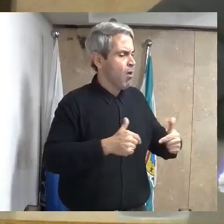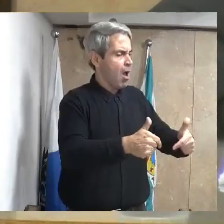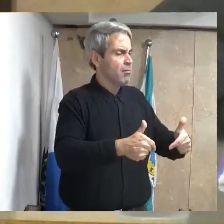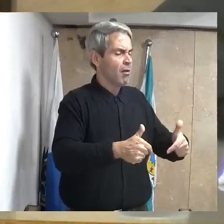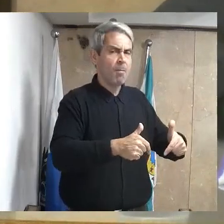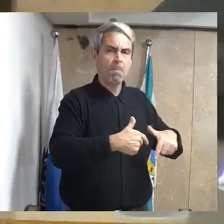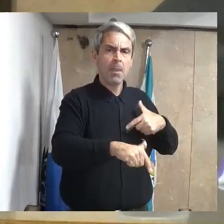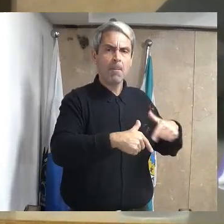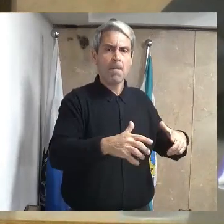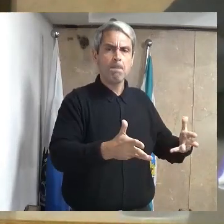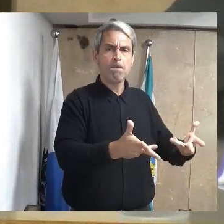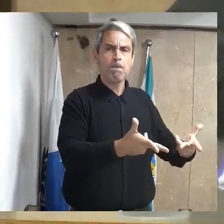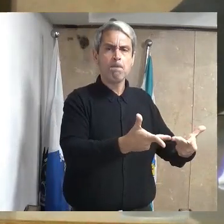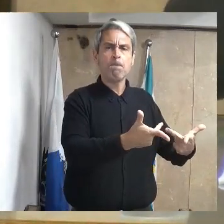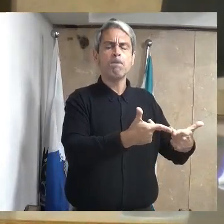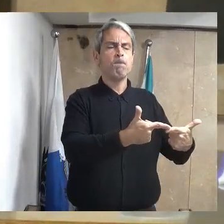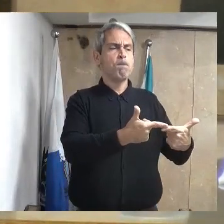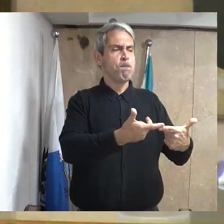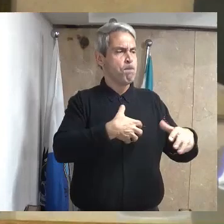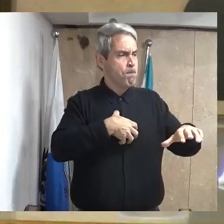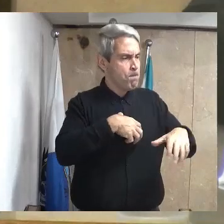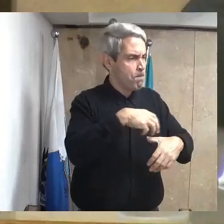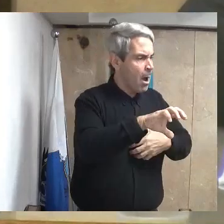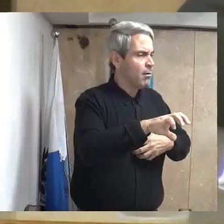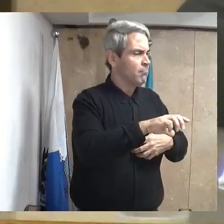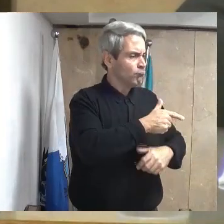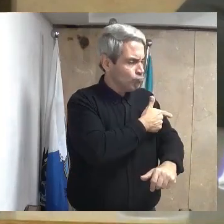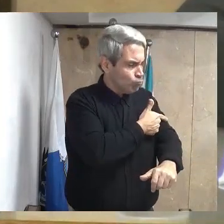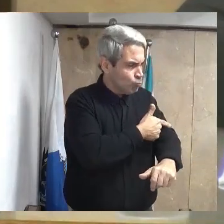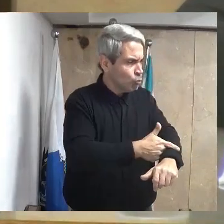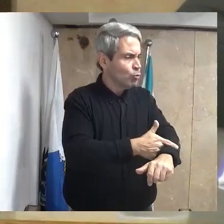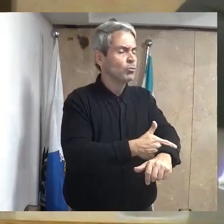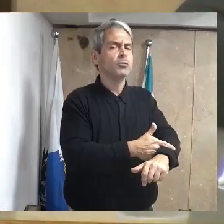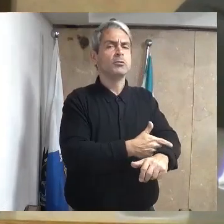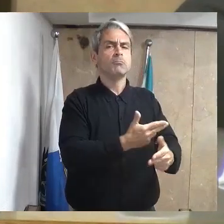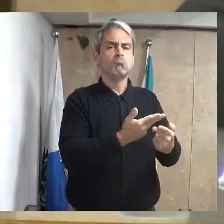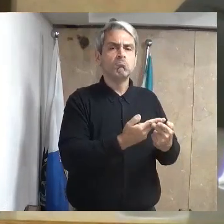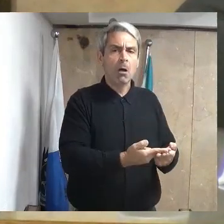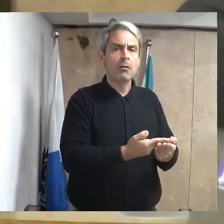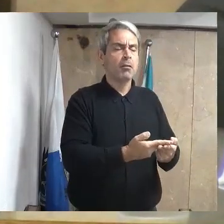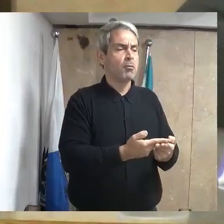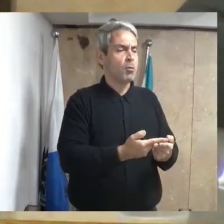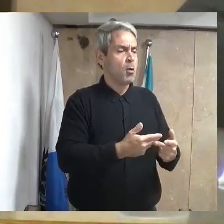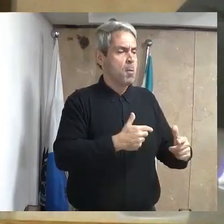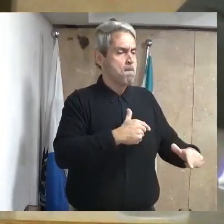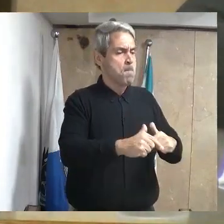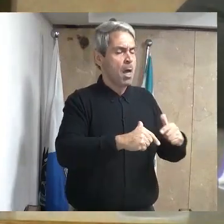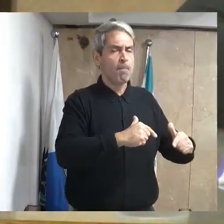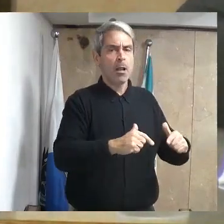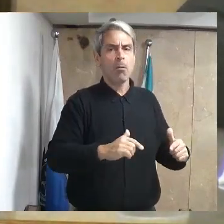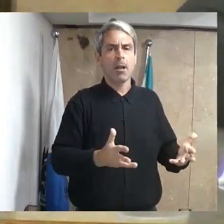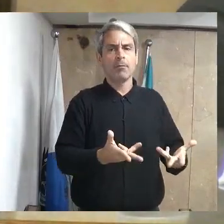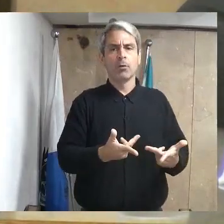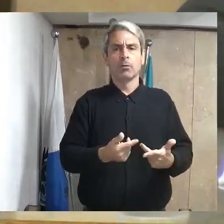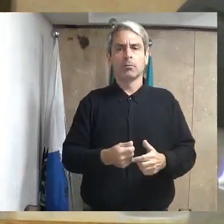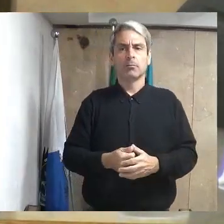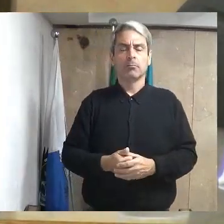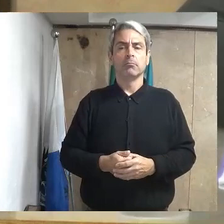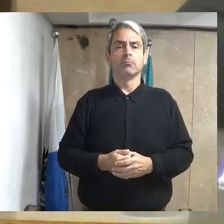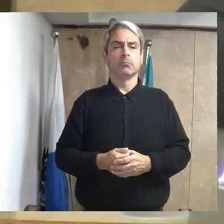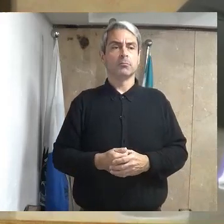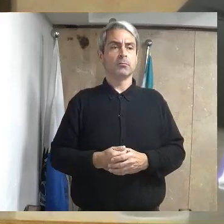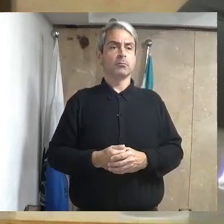Guilherme, ao atuar de modo eficiente, proativo e dinâmico, visando desenvolver um trabalho de excelência.